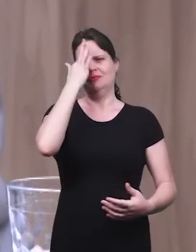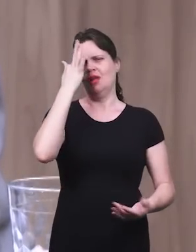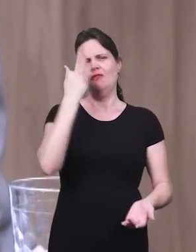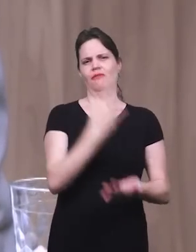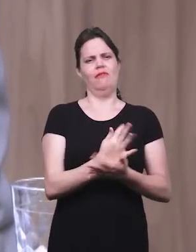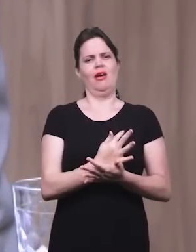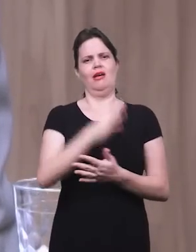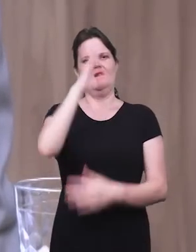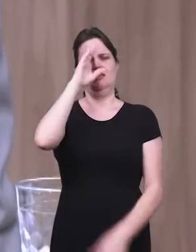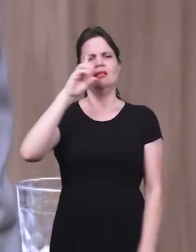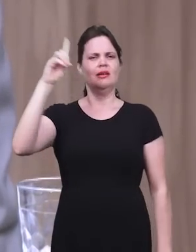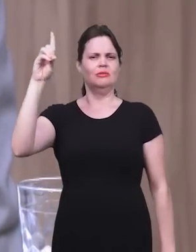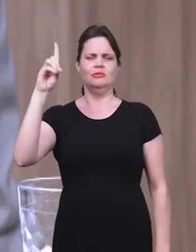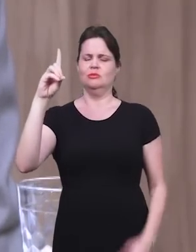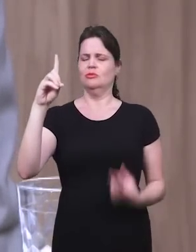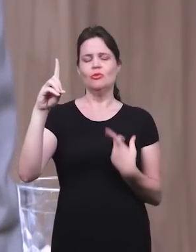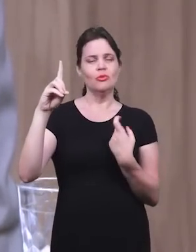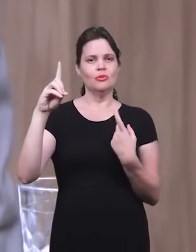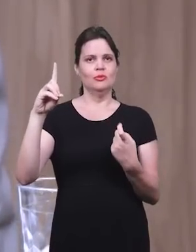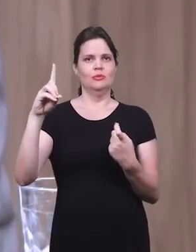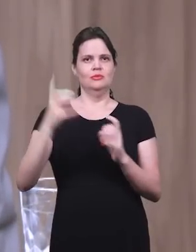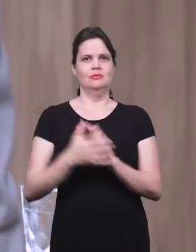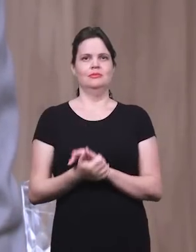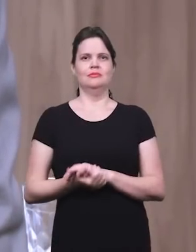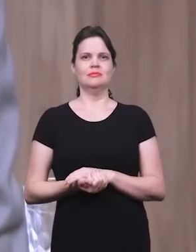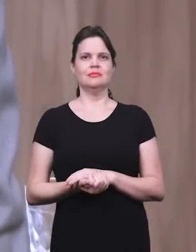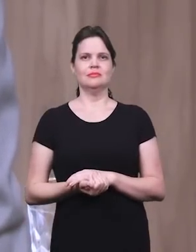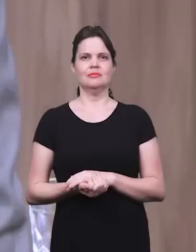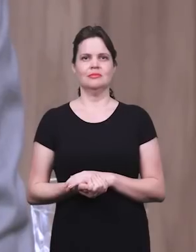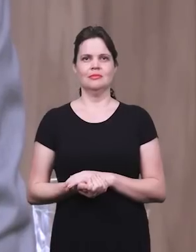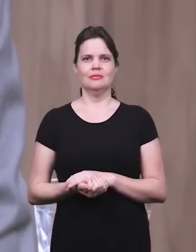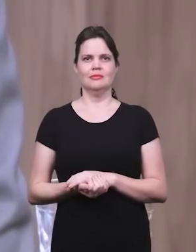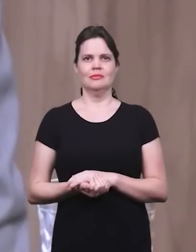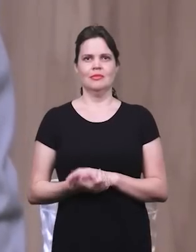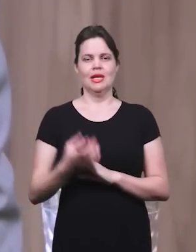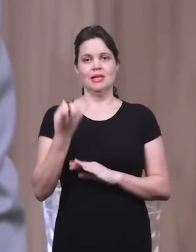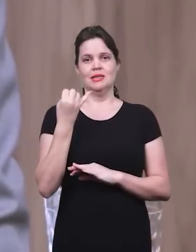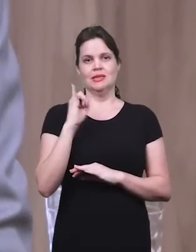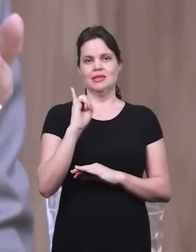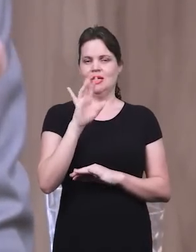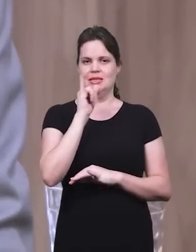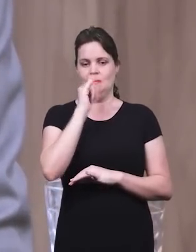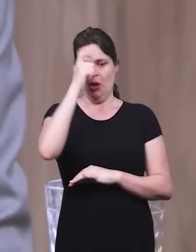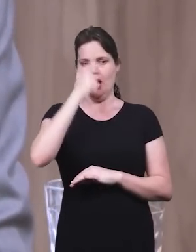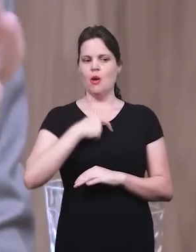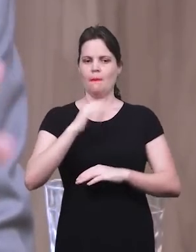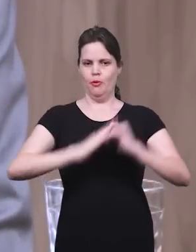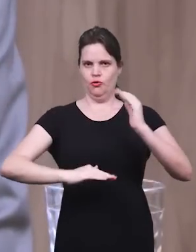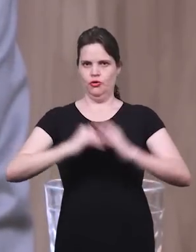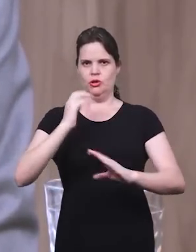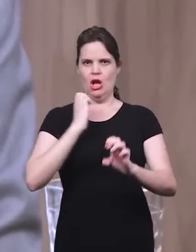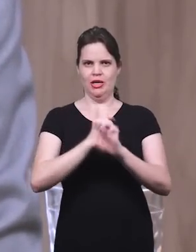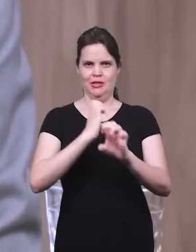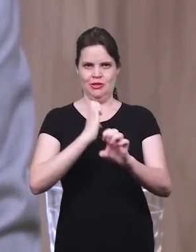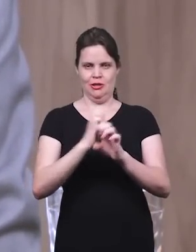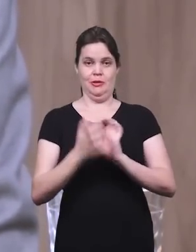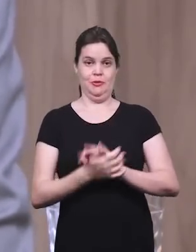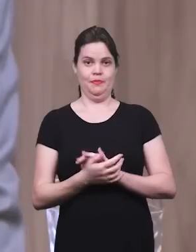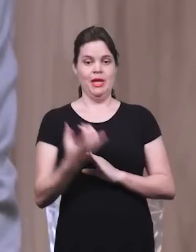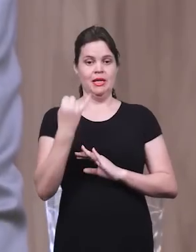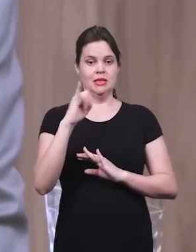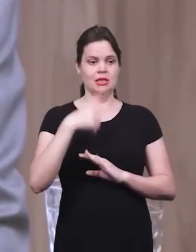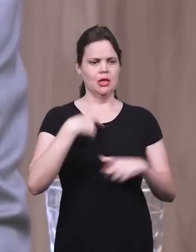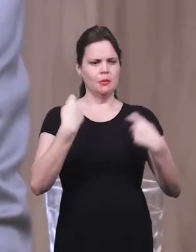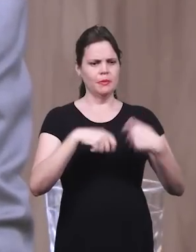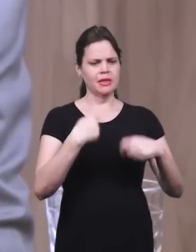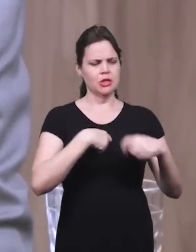Senhor. Se eu fosse, na minha profissão, eu sou engenheiro, se eu tiver de construir uma coisa, eu procuro